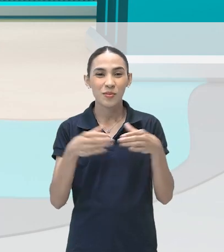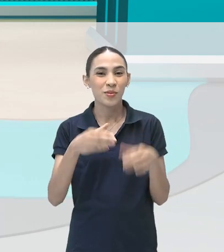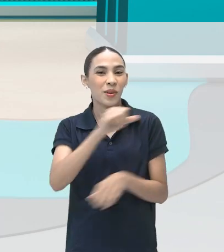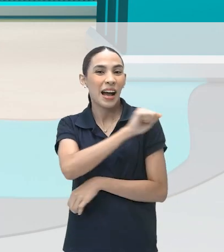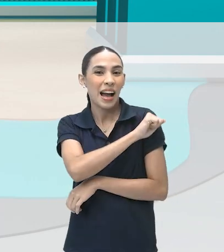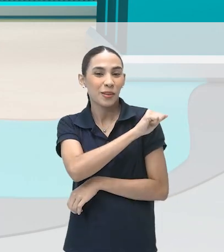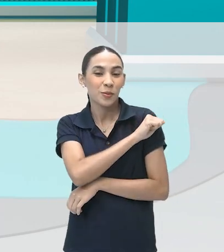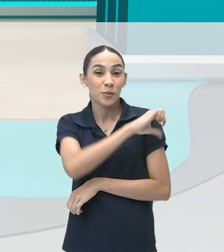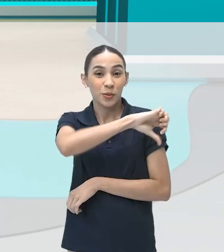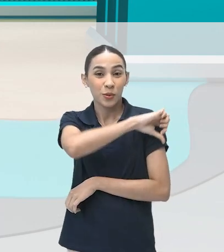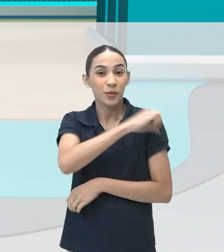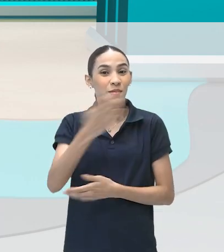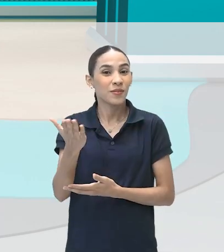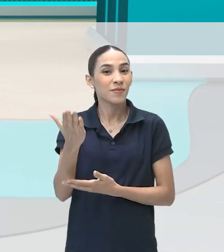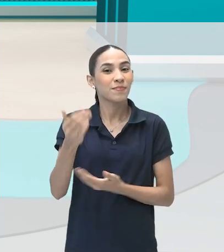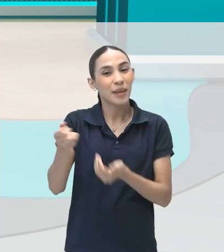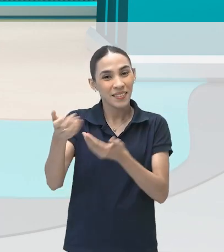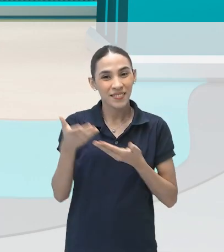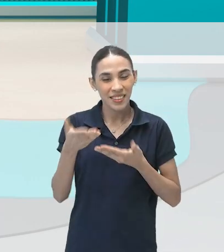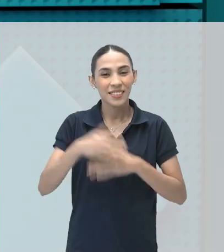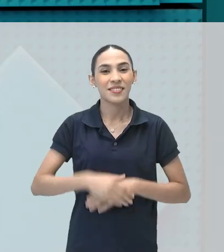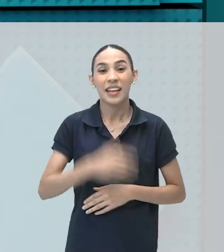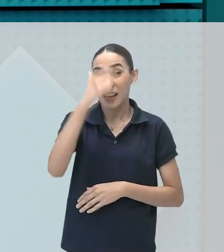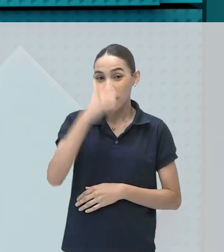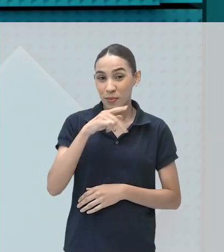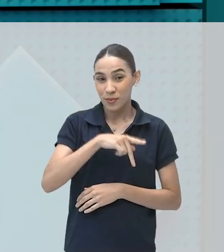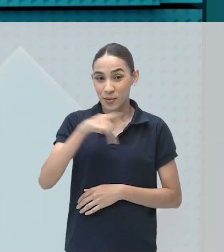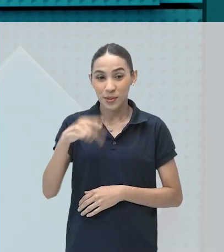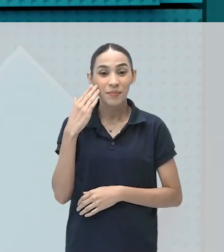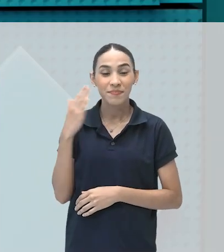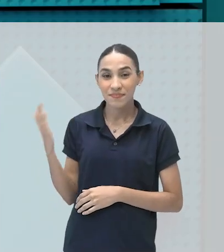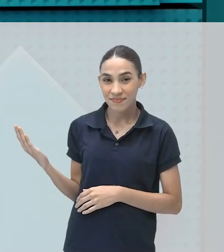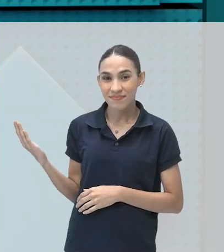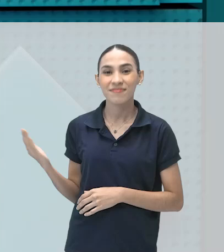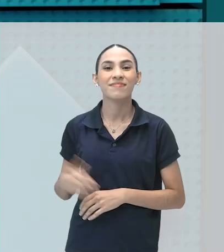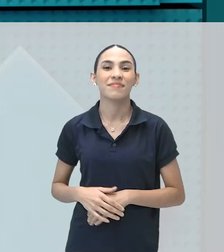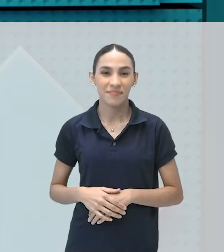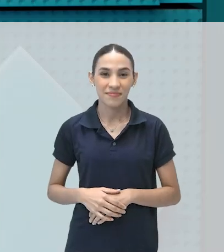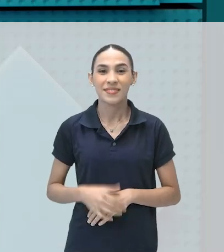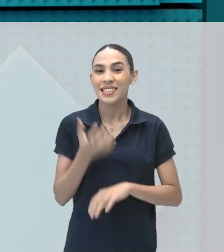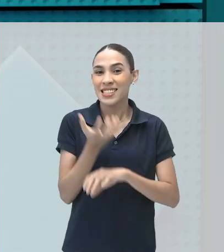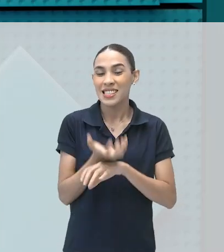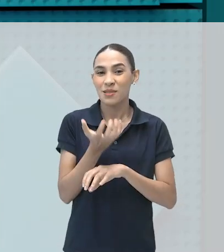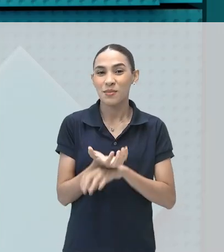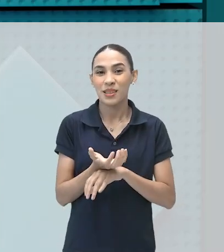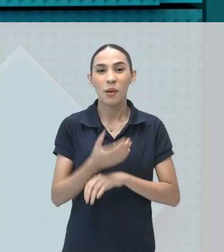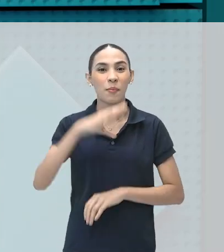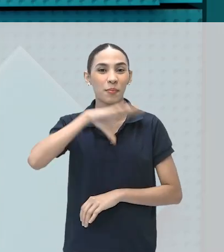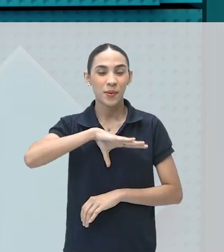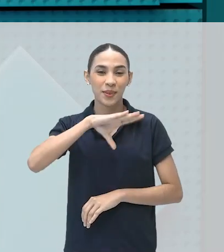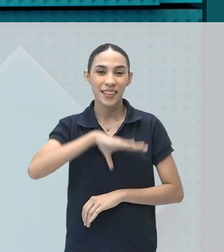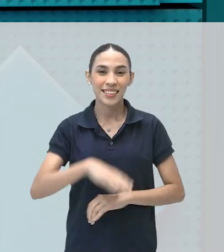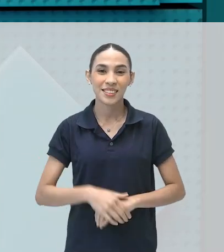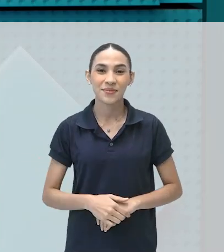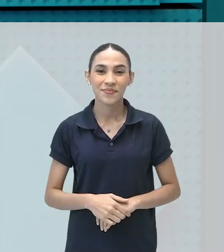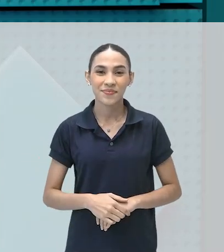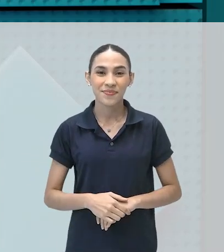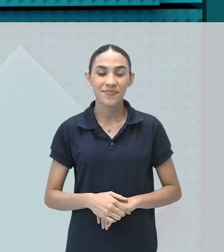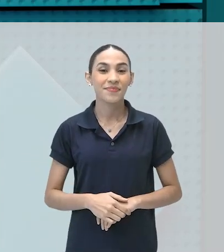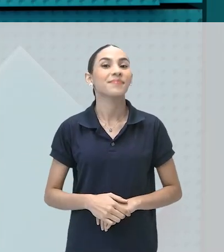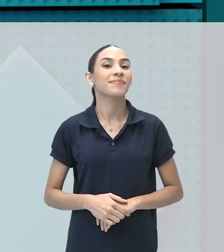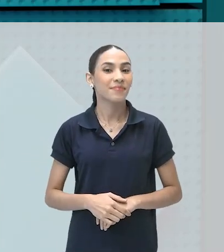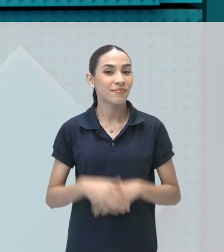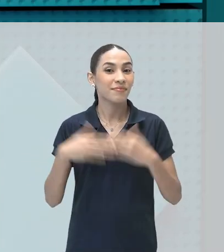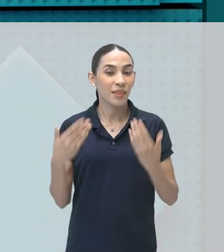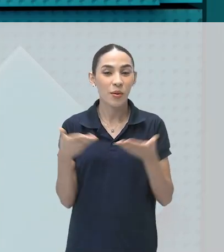estudantes do nono ano, bem-vindos! Eu sou a professora Joyce Martins, do componente curricular de língua portuguesa,